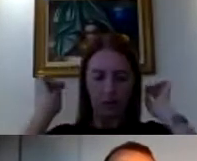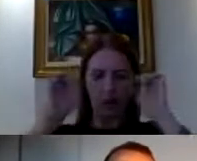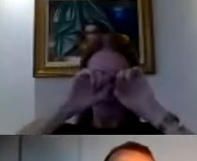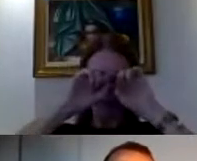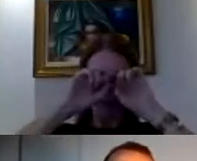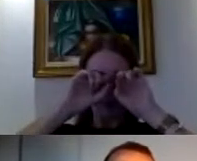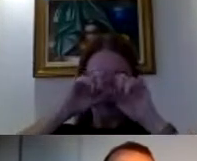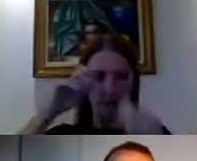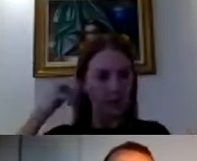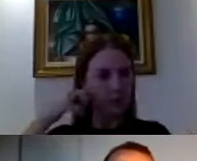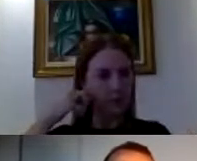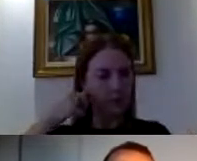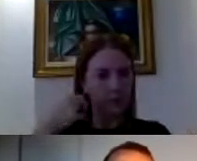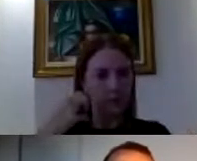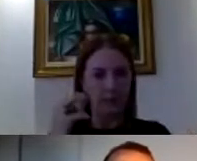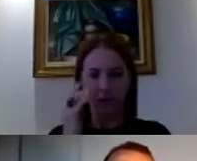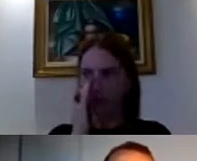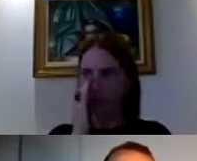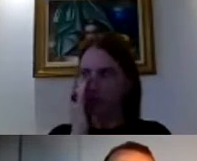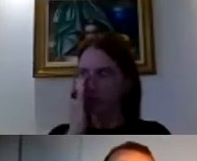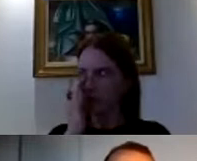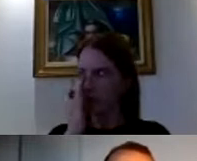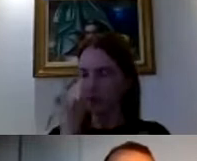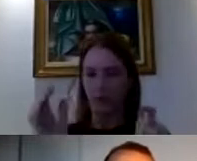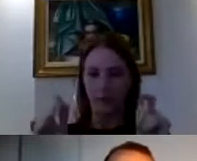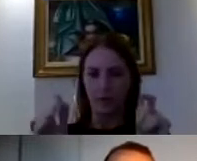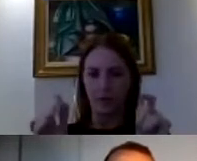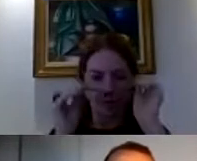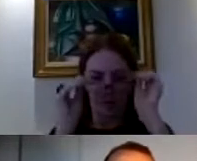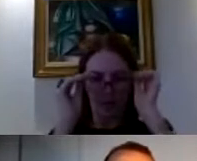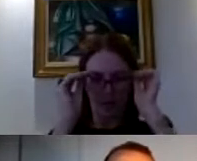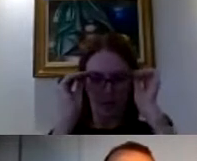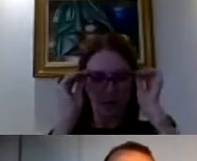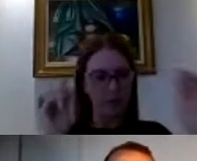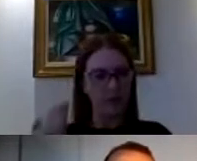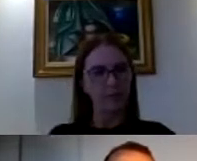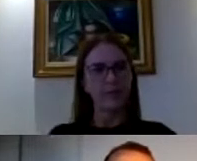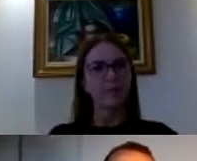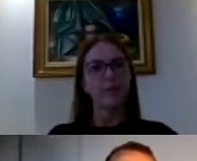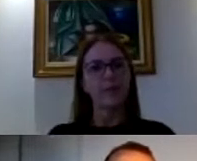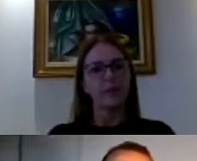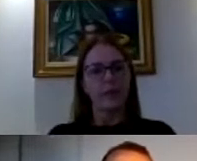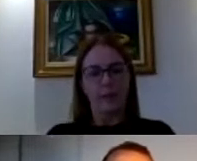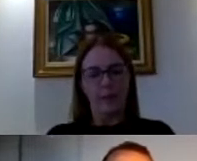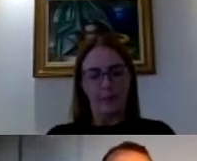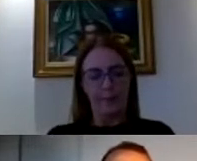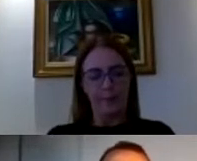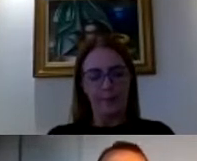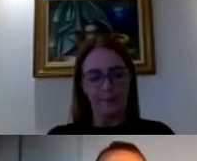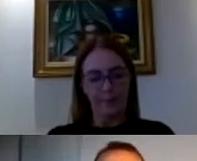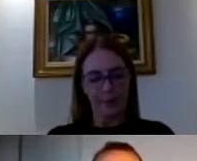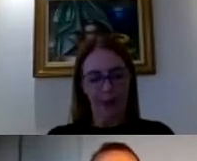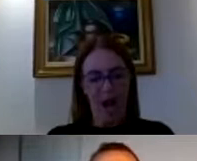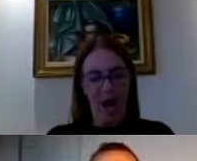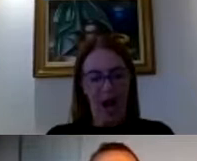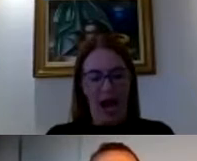aqui, Micaele, é absolutamente voluntário. Ninguém ganha um tostão e nós estamos aqui o